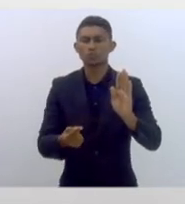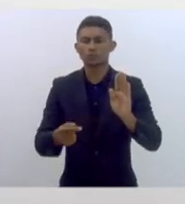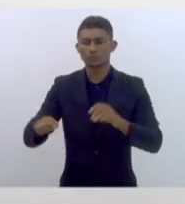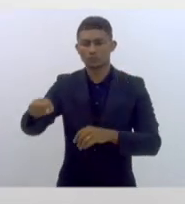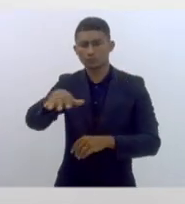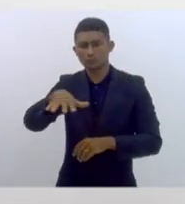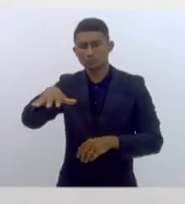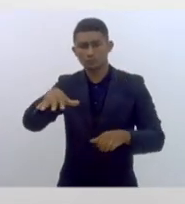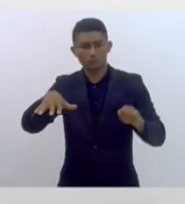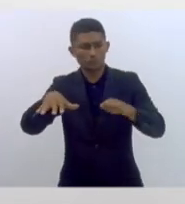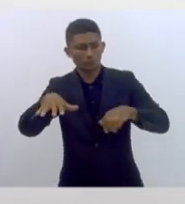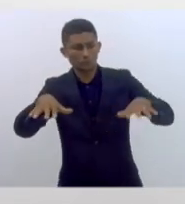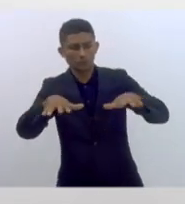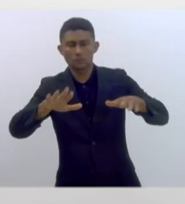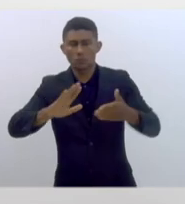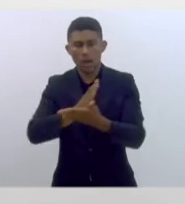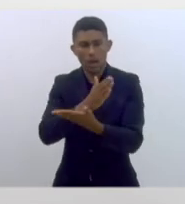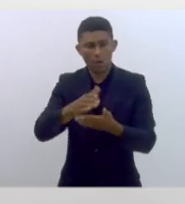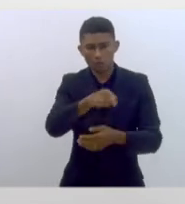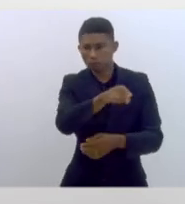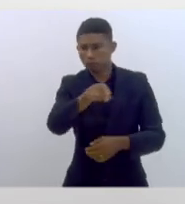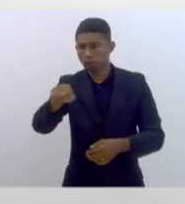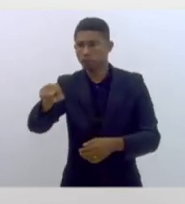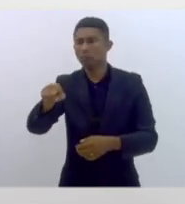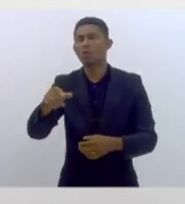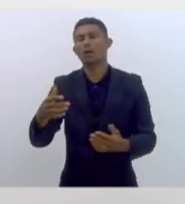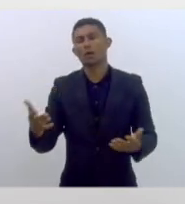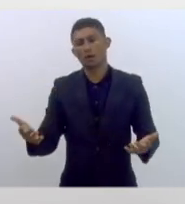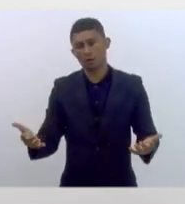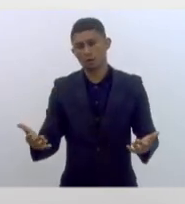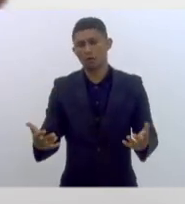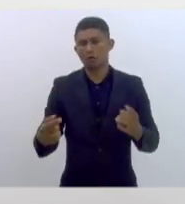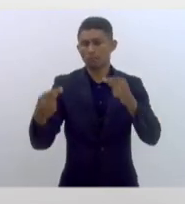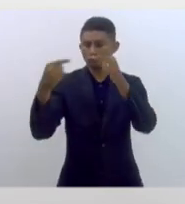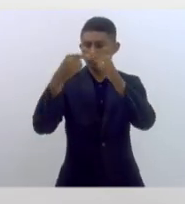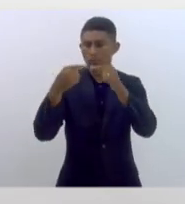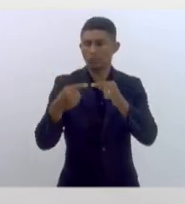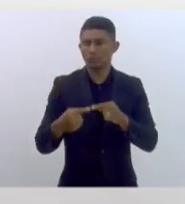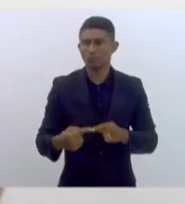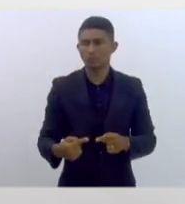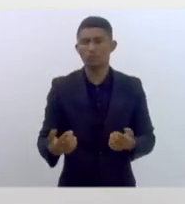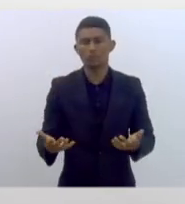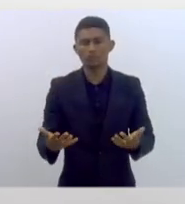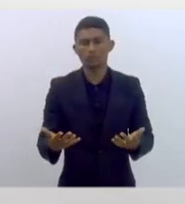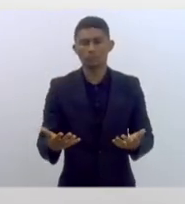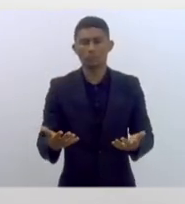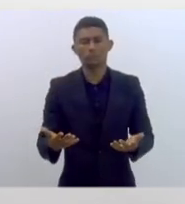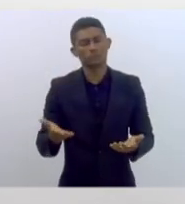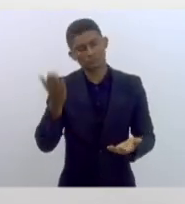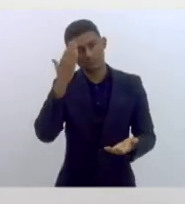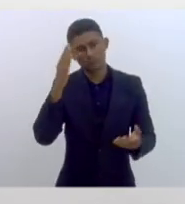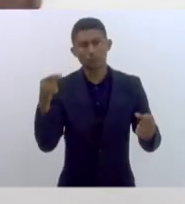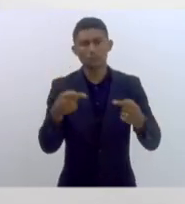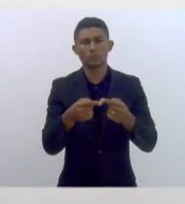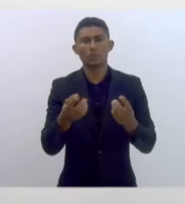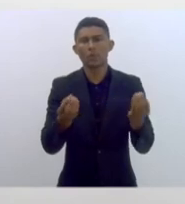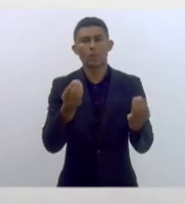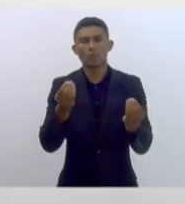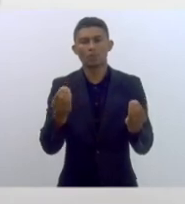categorias específicas, né, que são estratégicas, que nenhuma das outras que eu citei aqui não deixa de ser estratégica. Tá bom,